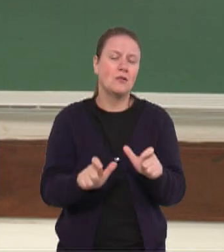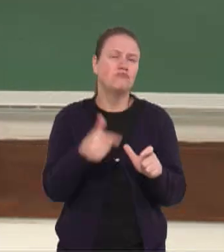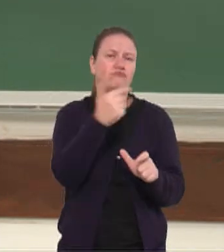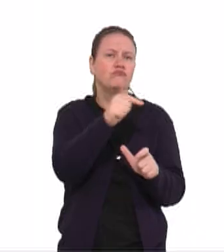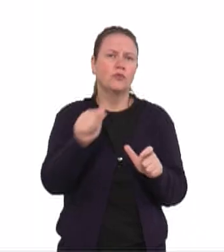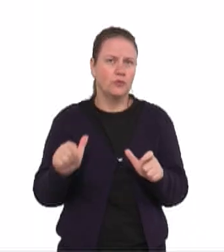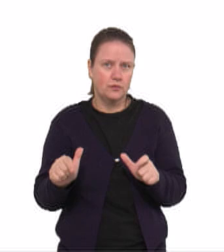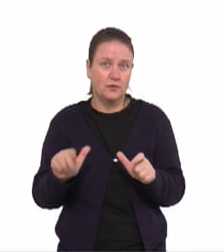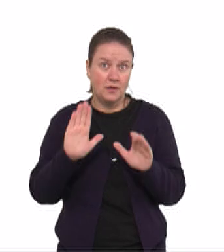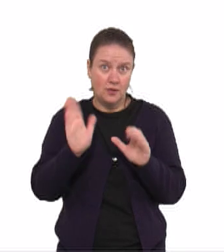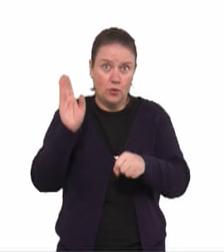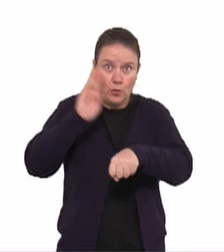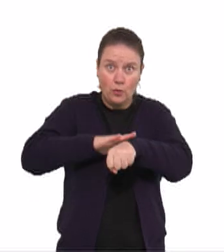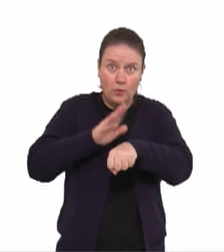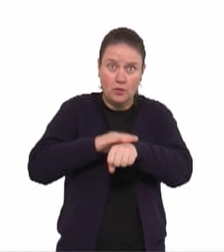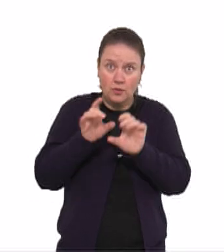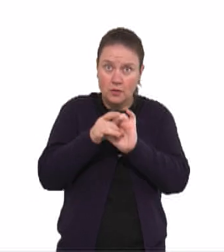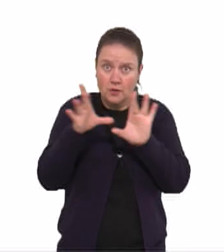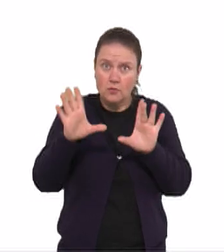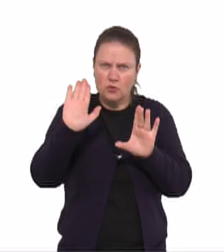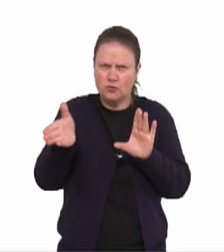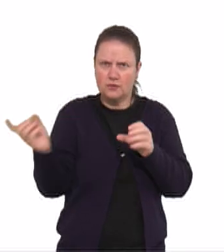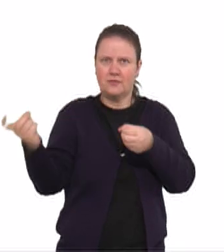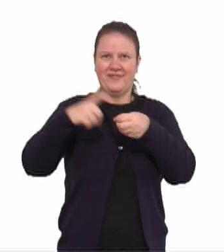então, ok?